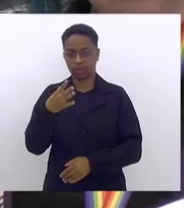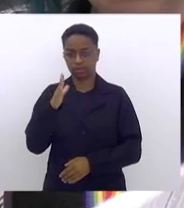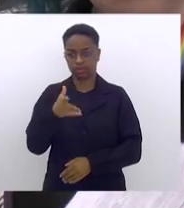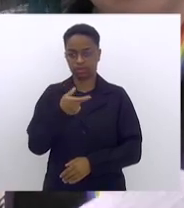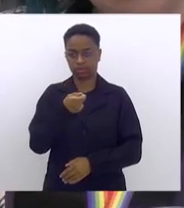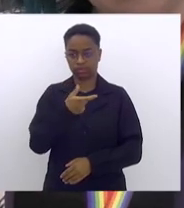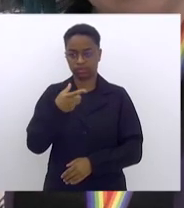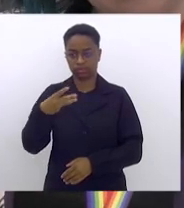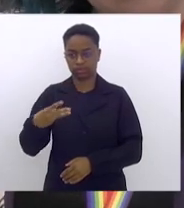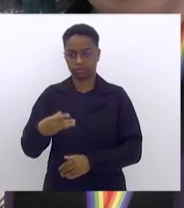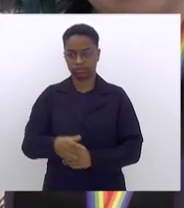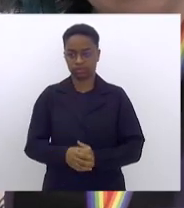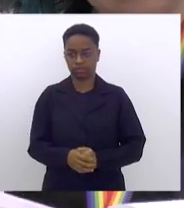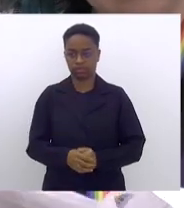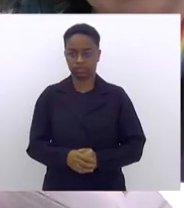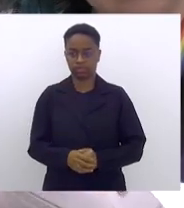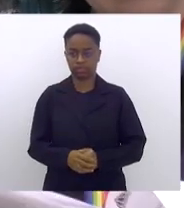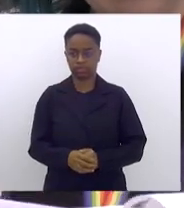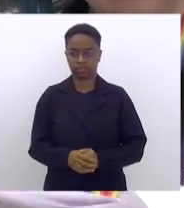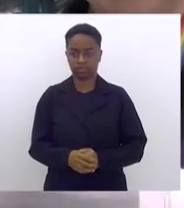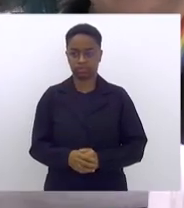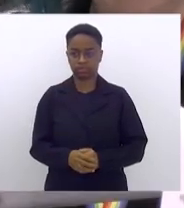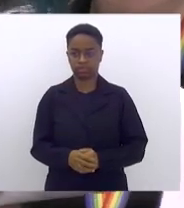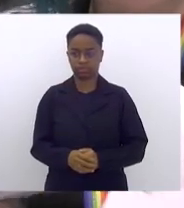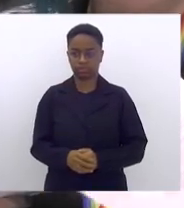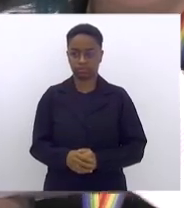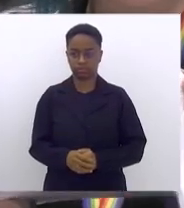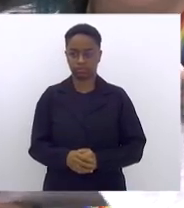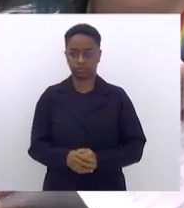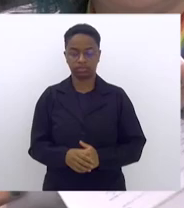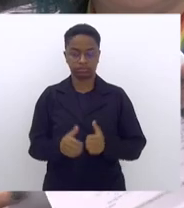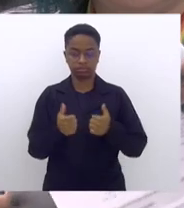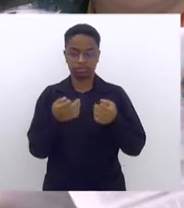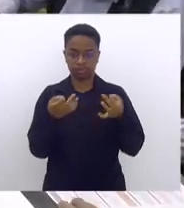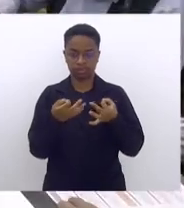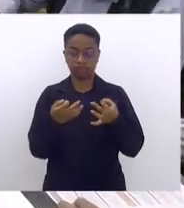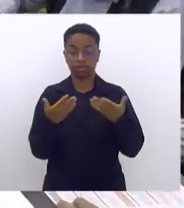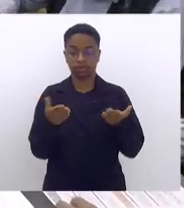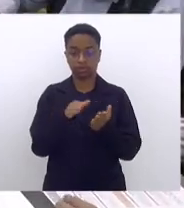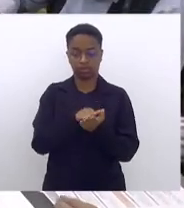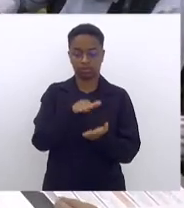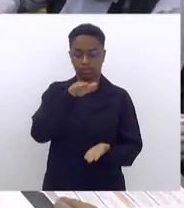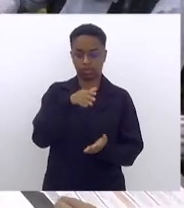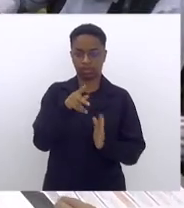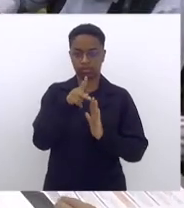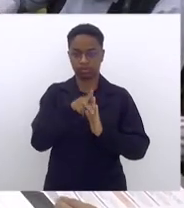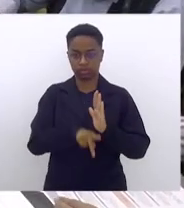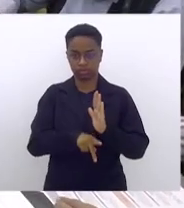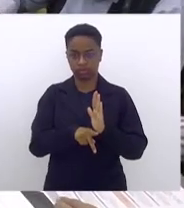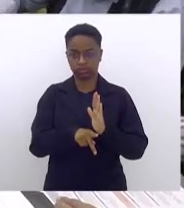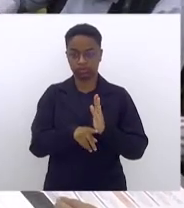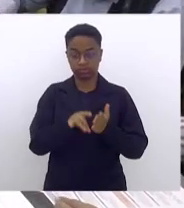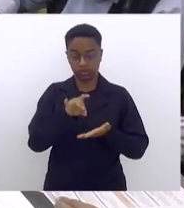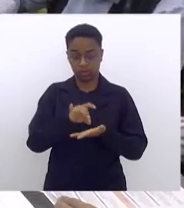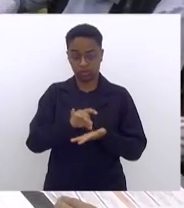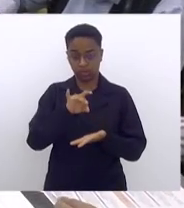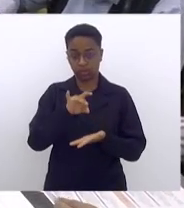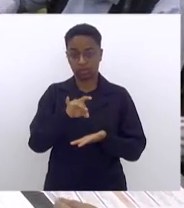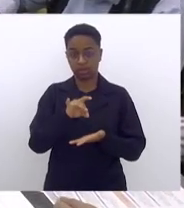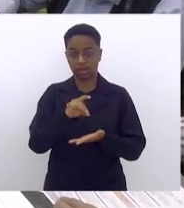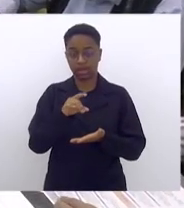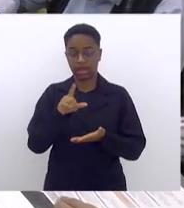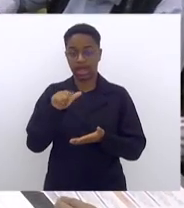734/2023. Perfeito. Então, esse bloco de projetos, ele iria originalmente